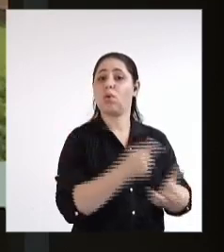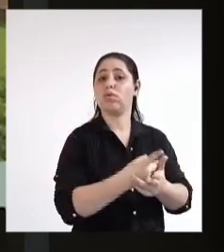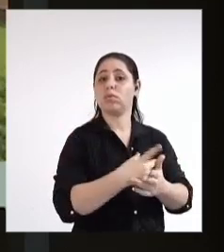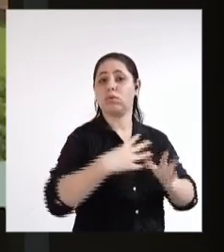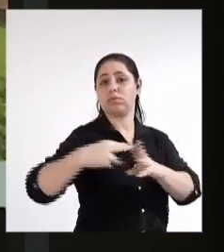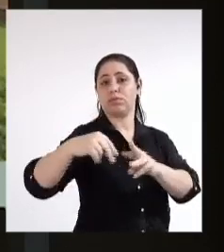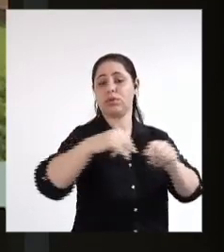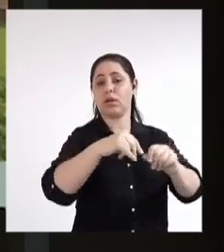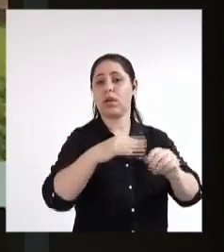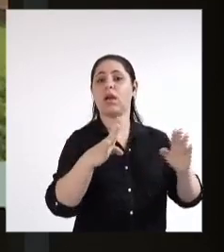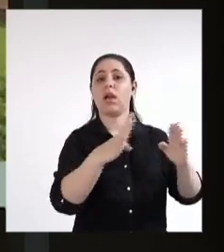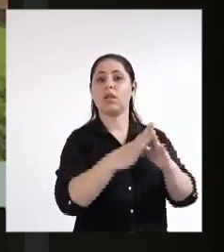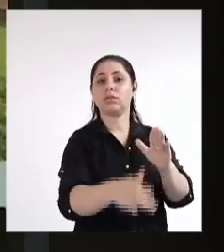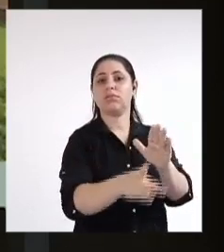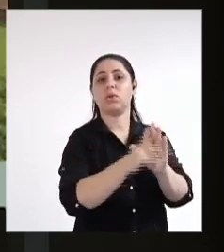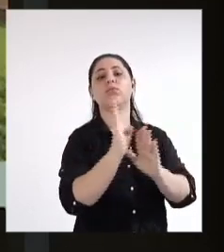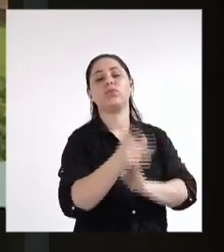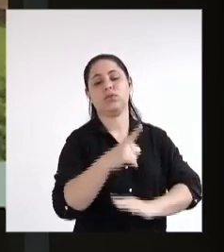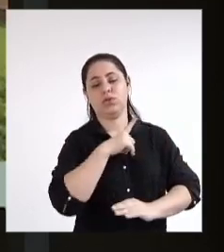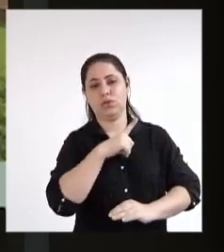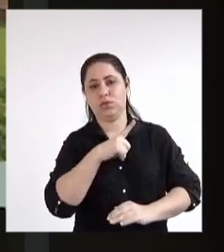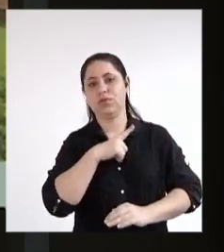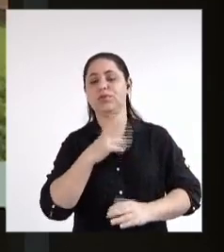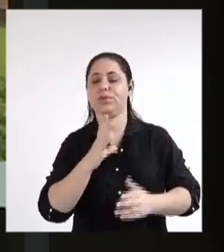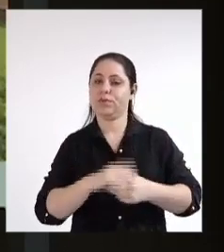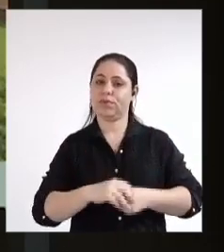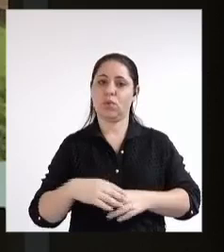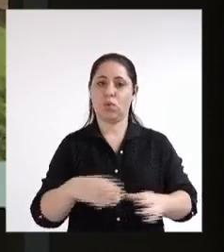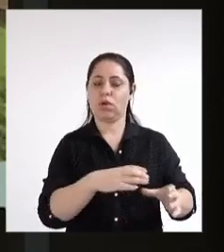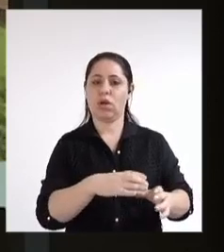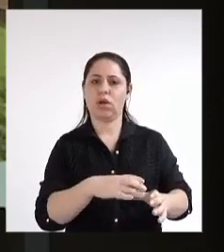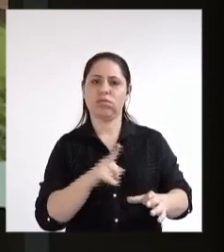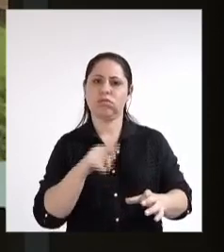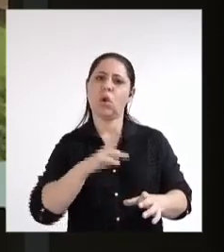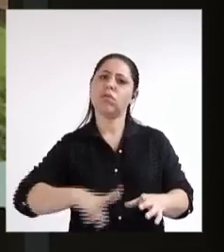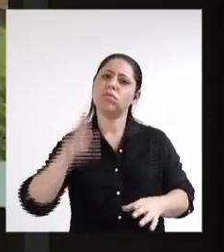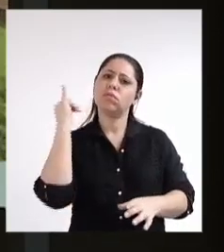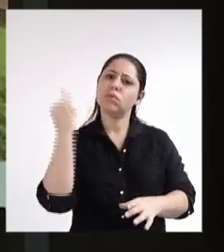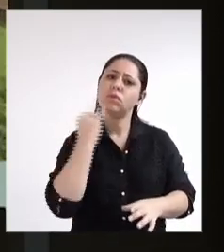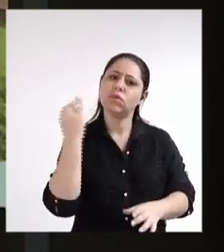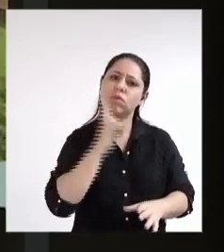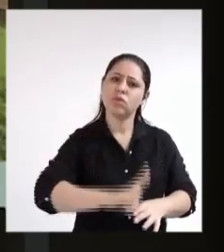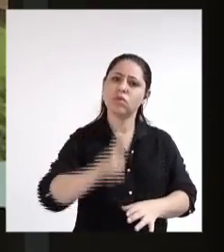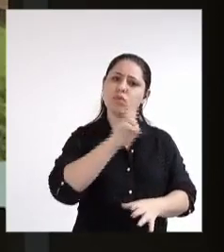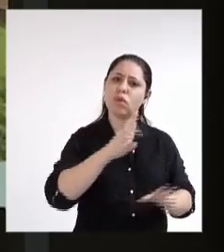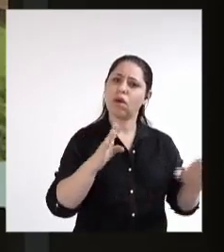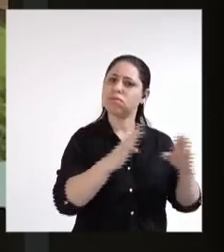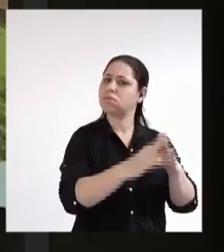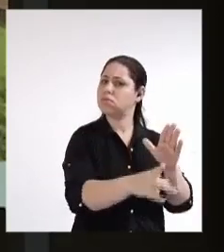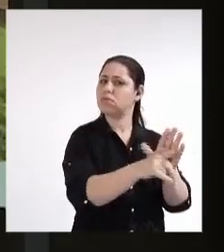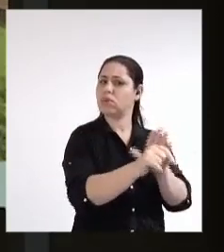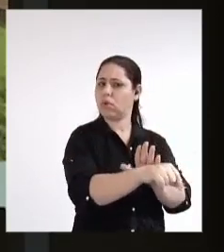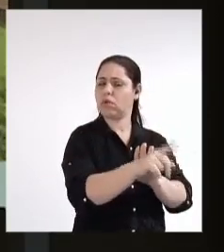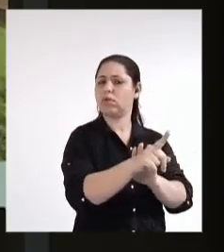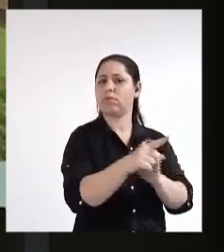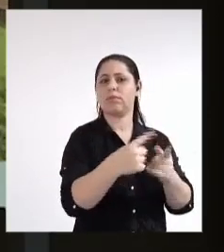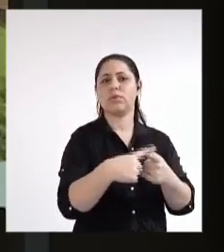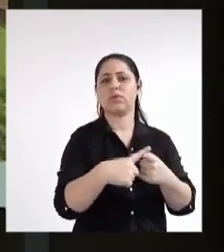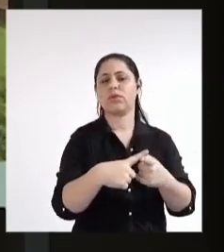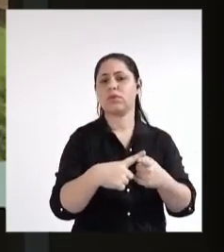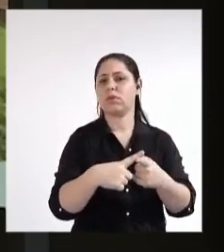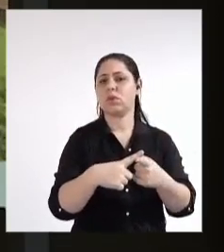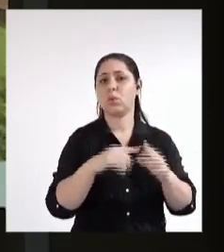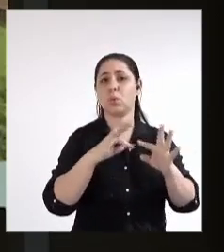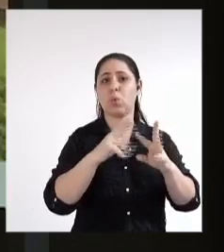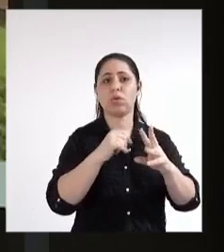essa casa já estava nesse lugar e para nós foi bastante importante ocupar esse espaço visto que tudo essa